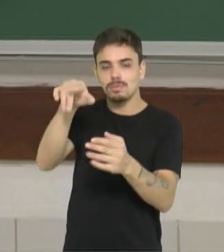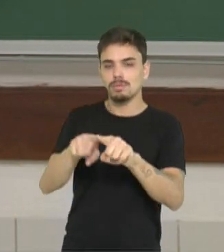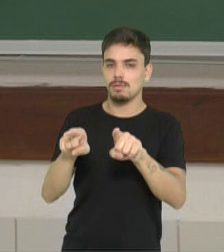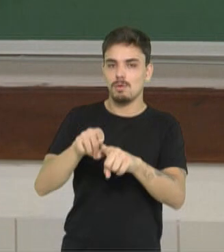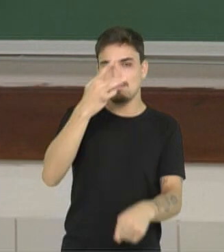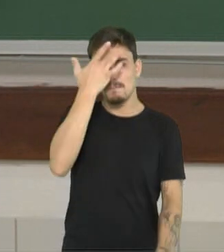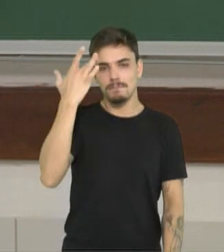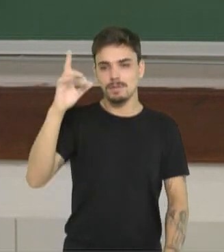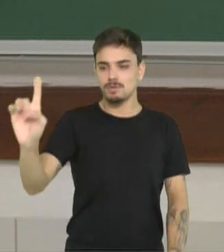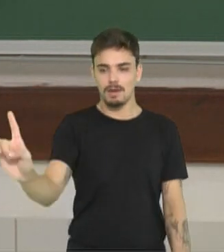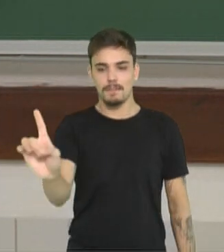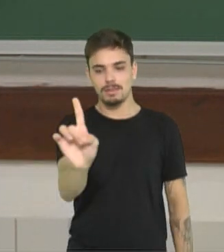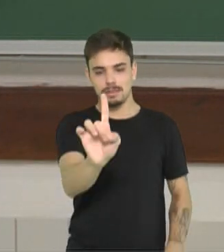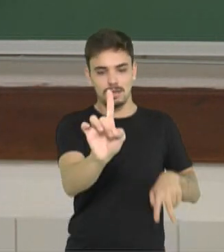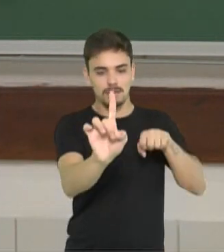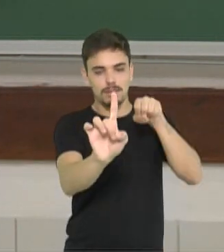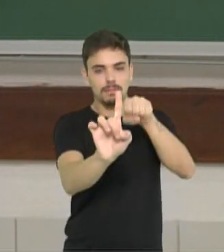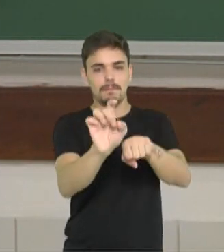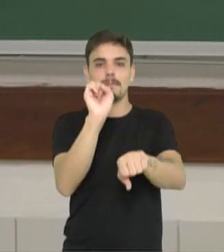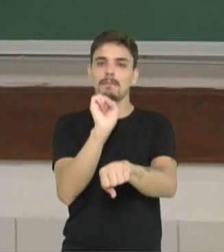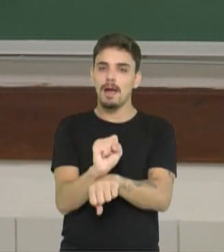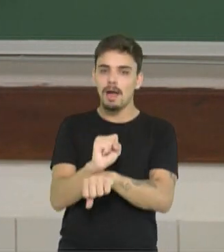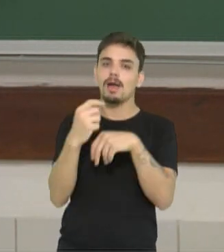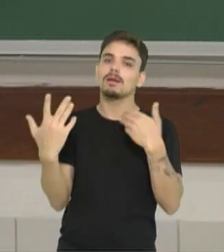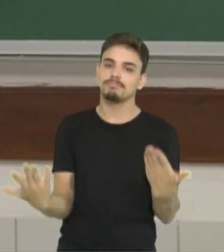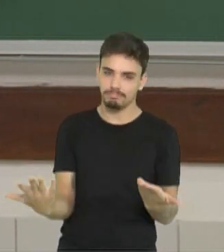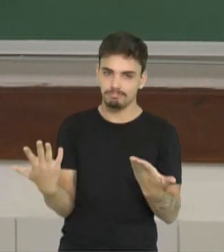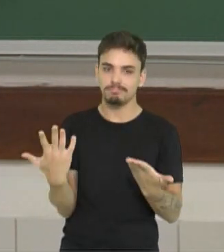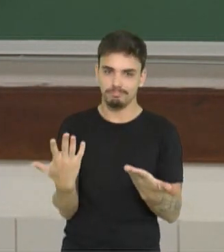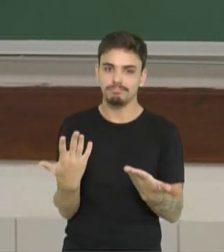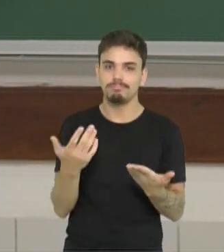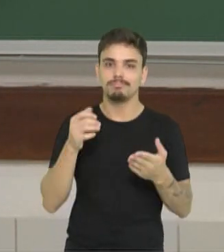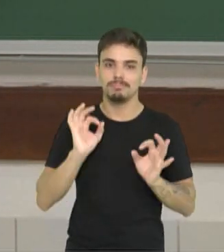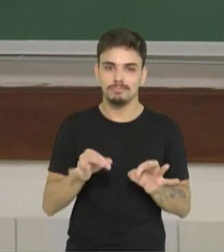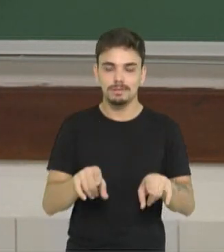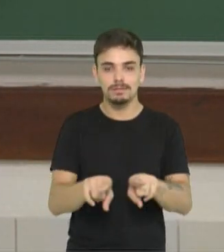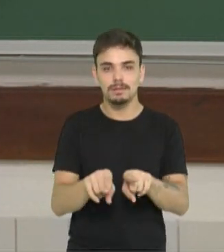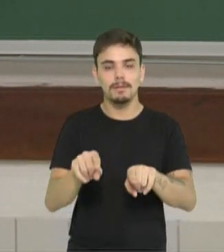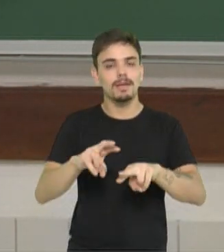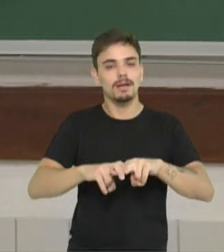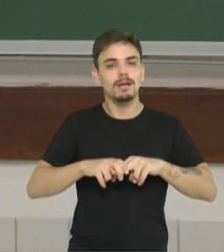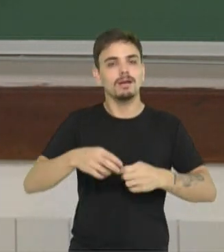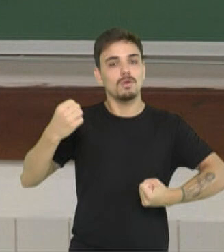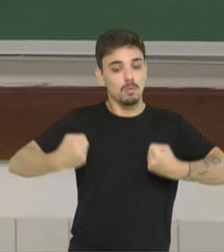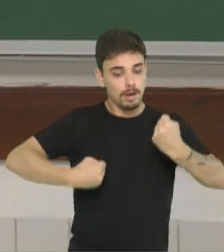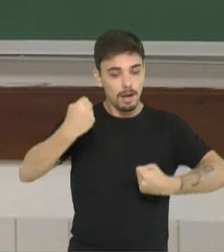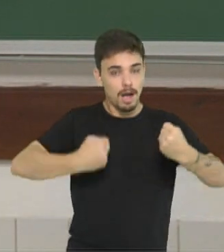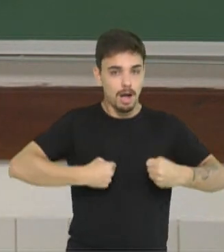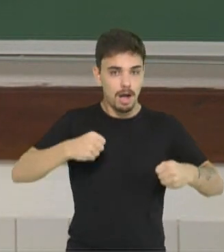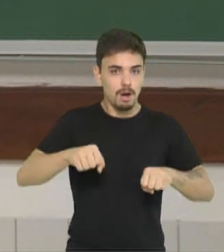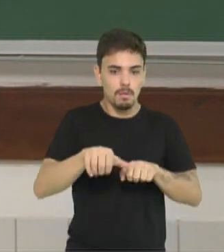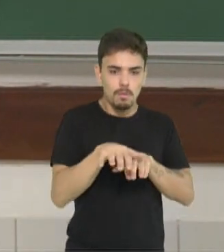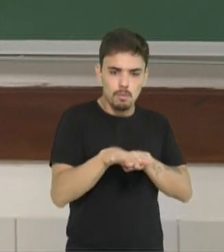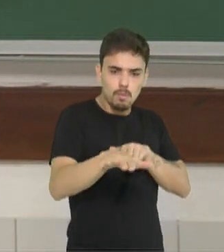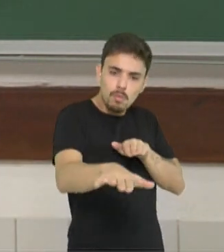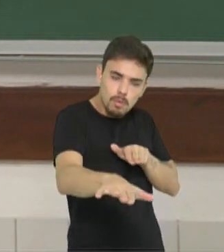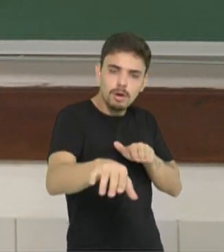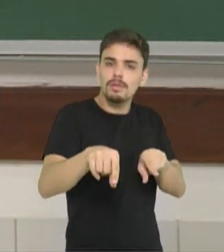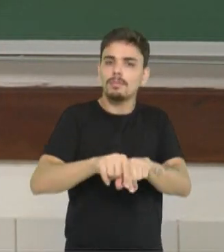pedestre passando, né, ela vai ter que reduzir a velocidade em algum momento. Um carro na estrada, né? Às vezes